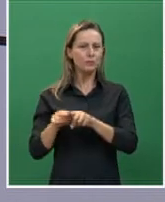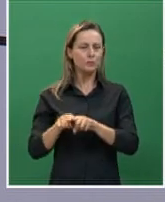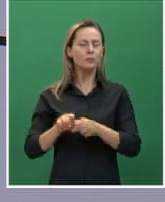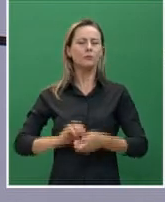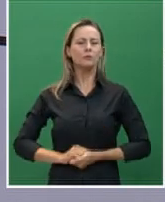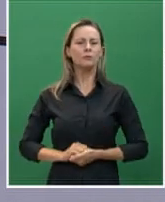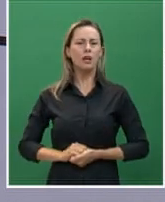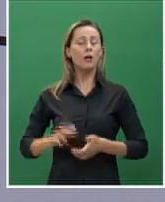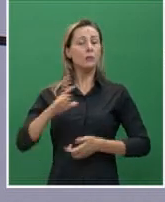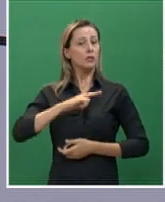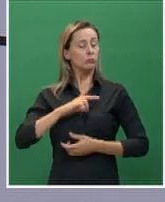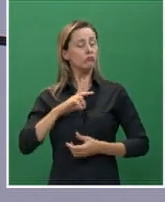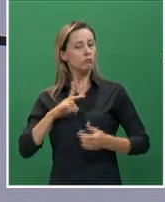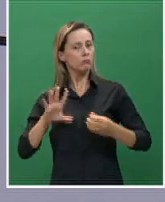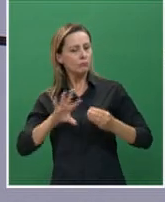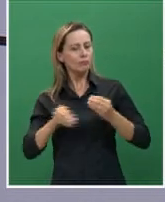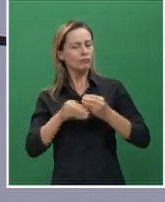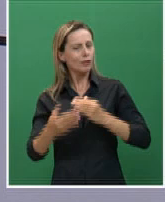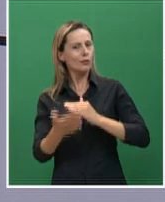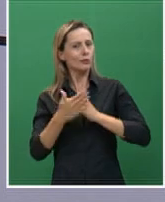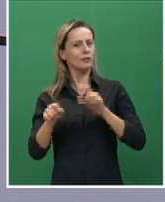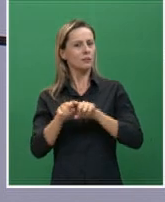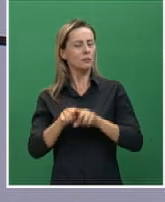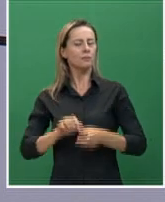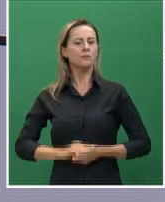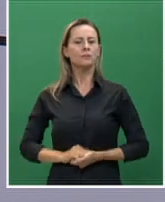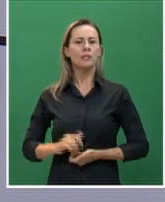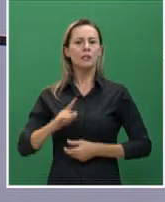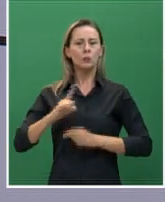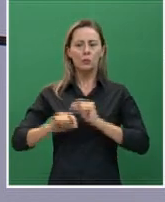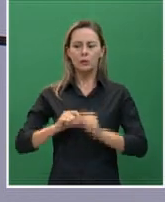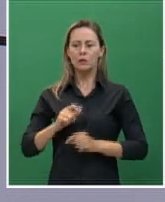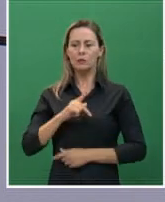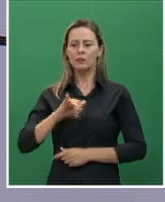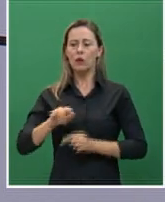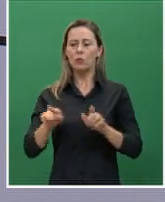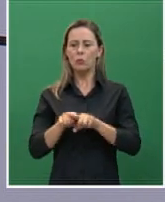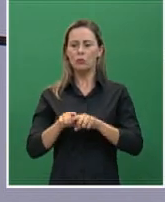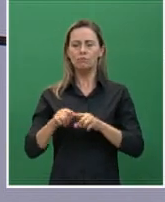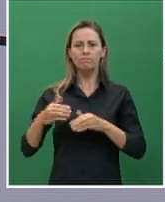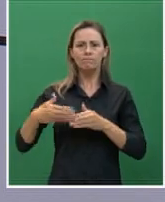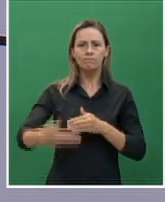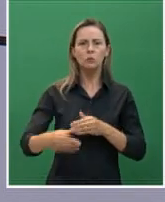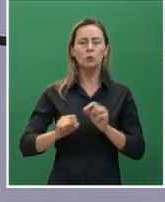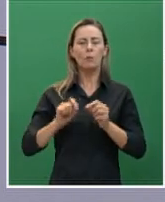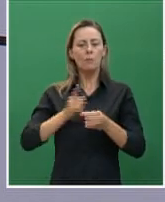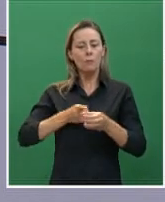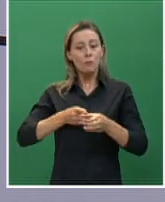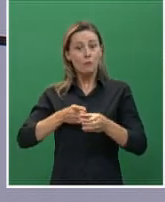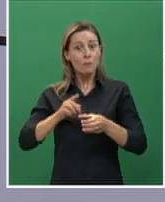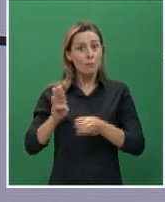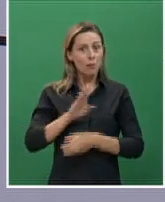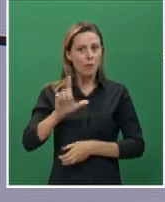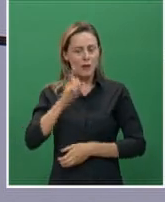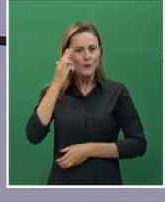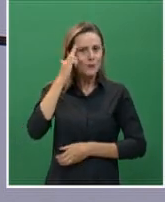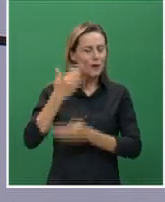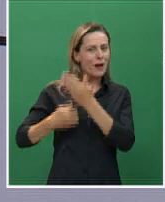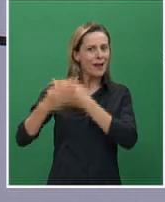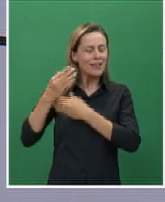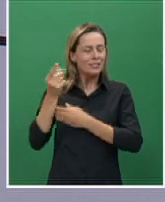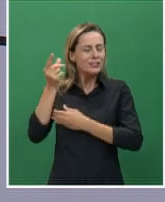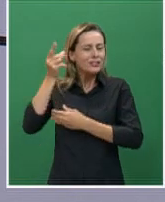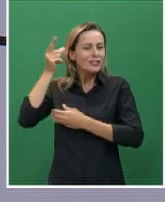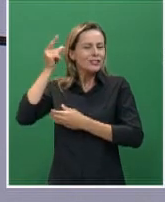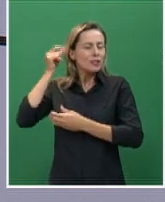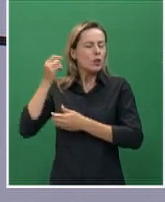iniciativa privada e temos também uma PM que está sendo preparada para ser lançada que vai implementar na cidade de Blumenau um sonho antigo da nossa